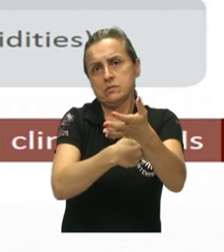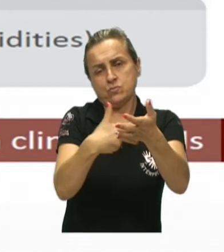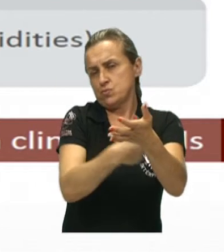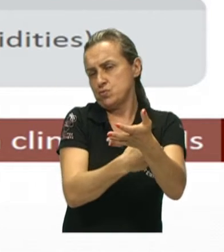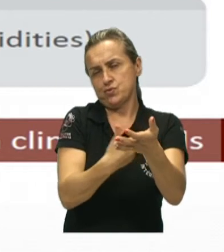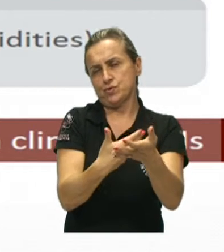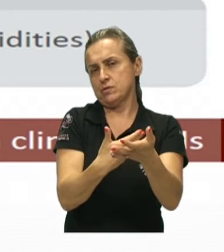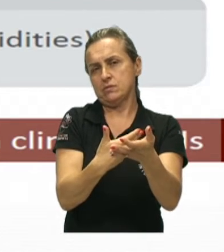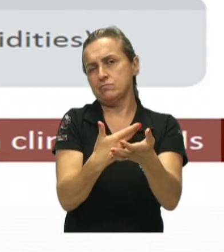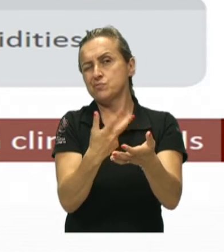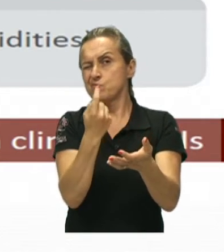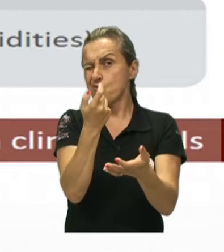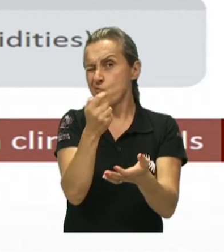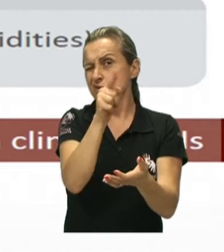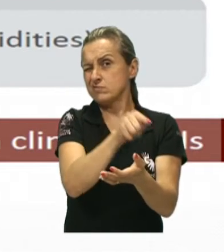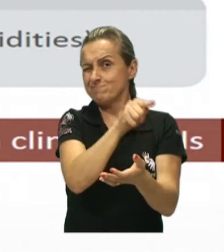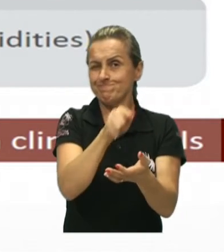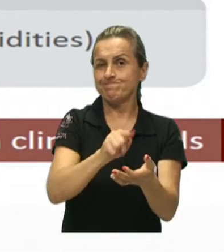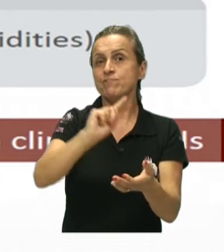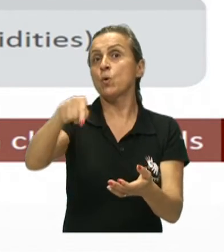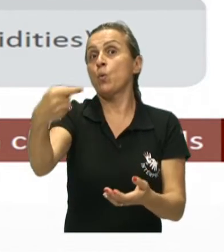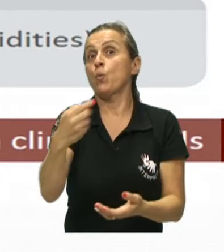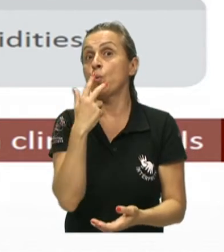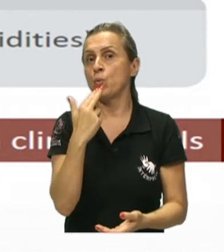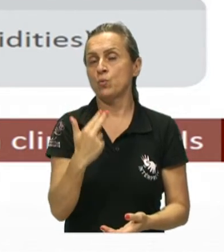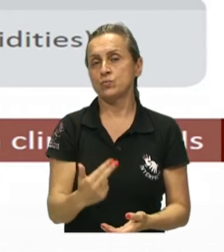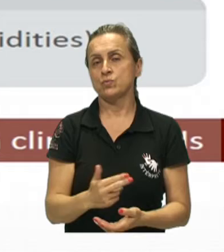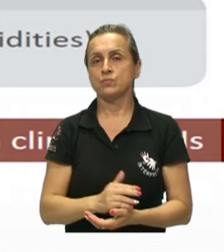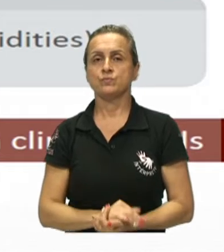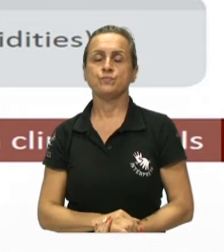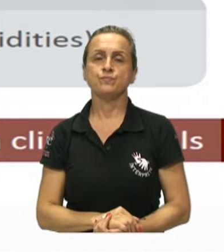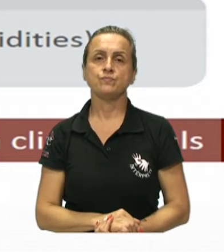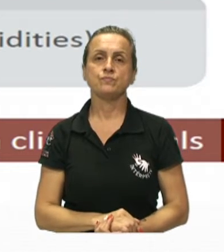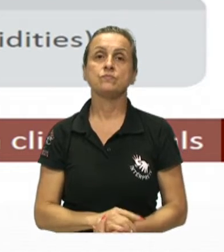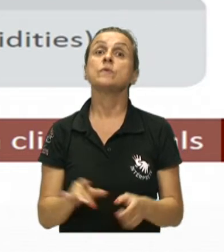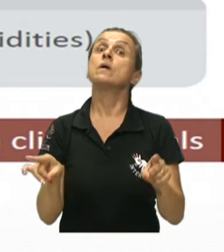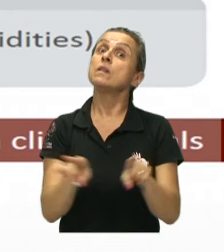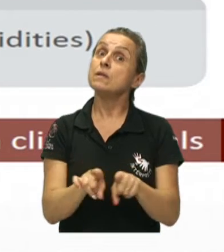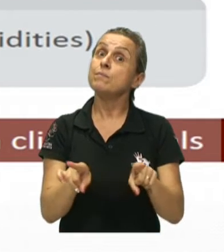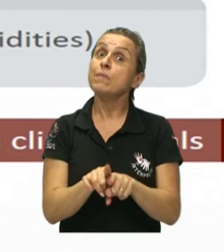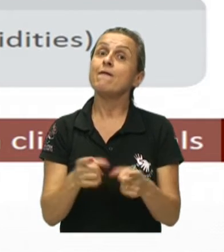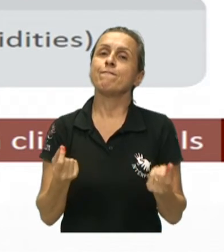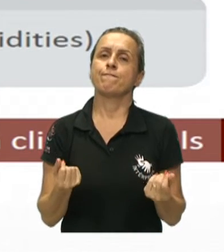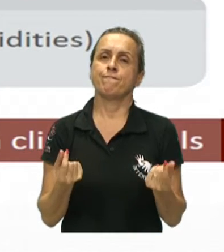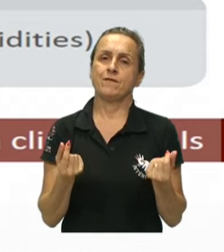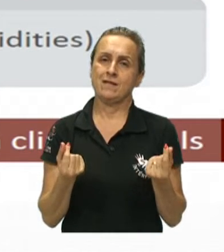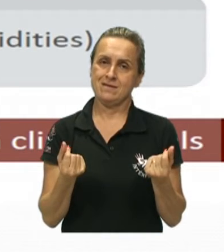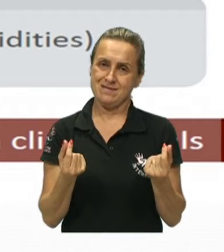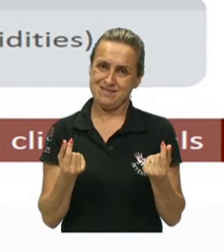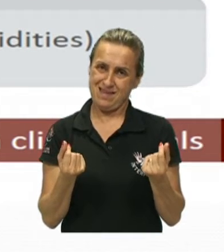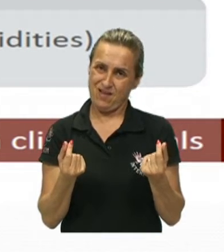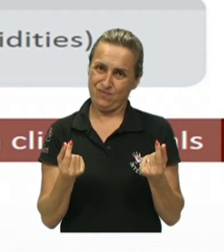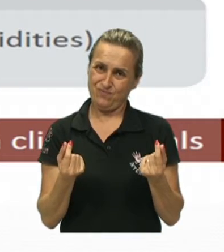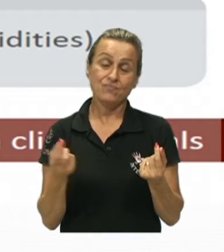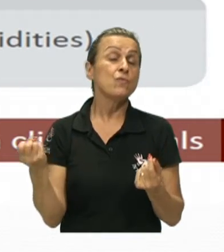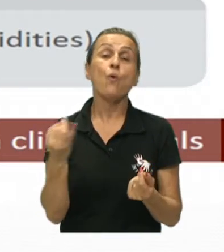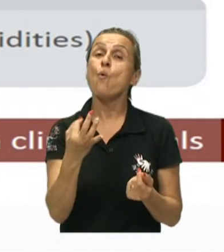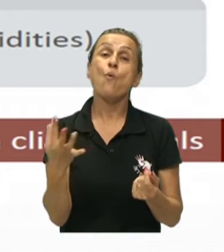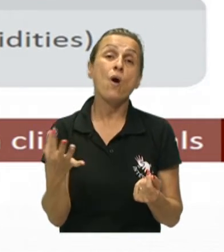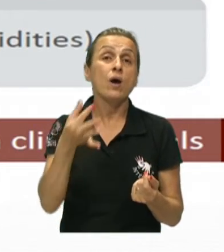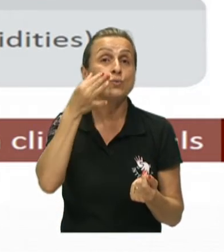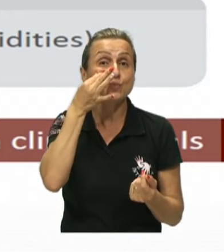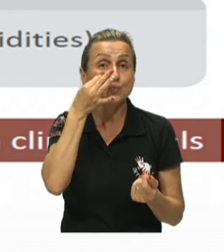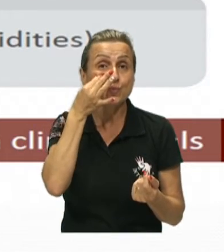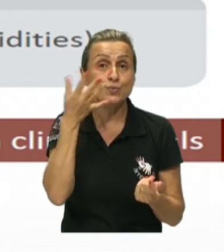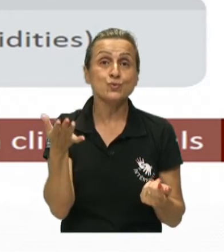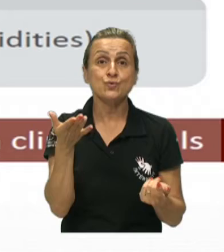uma das contraindicações de cirurgia relativa. E também tem a questão financeira, né, no aspecto de quanto que vai custar o tratamento cirúrgico,